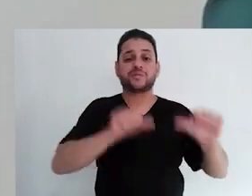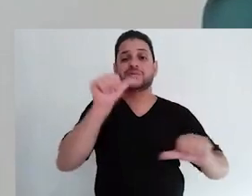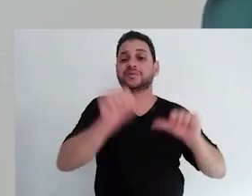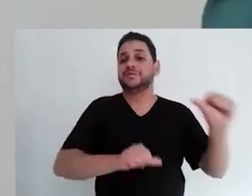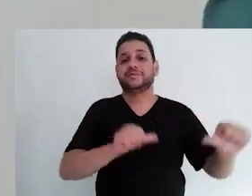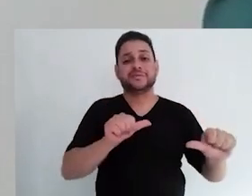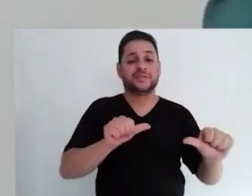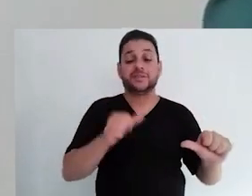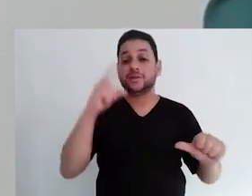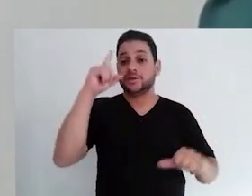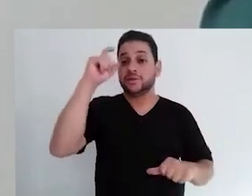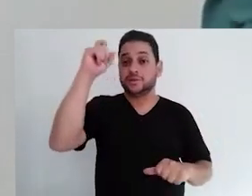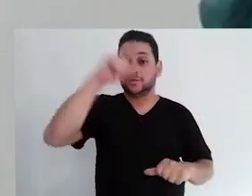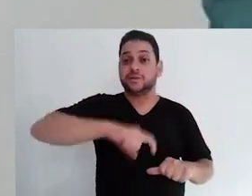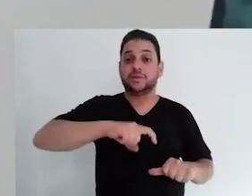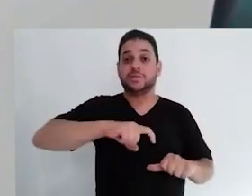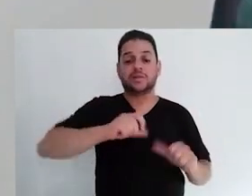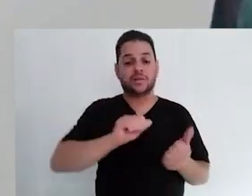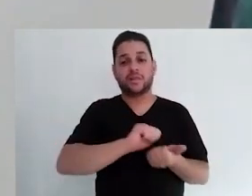ser reacomodada.